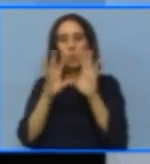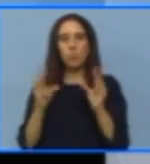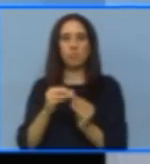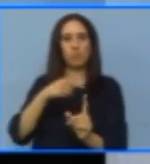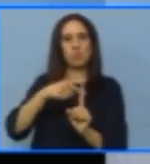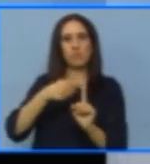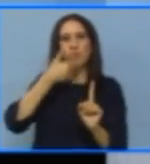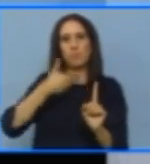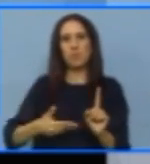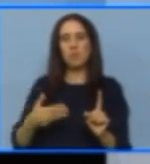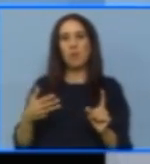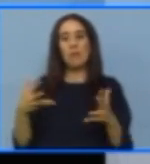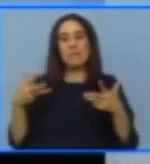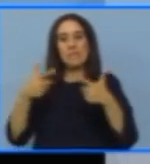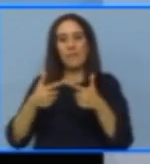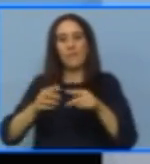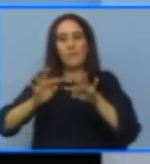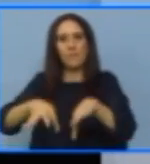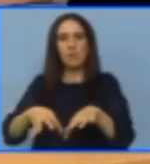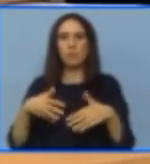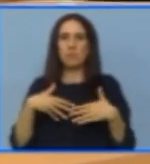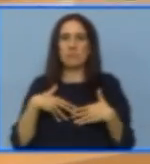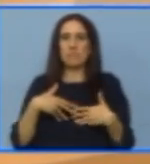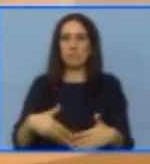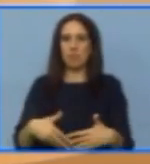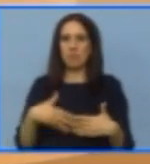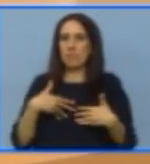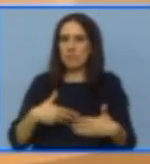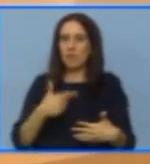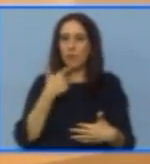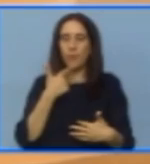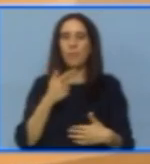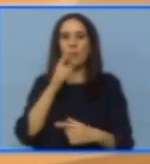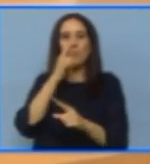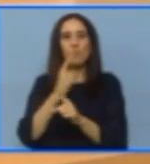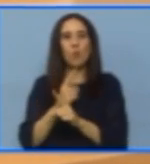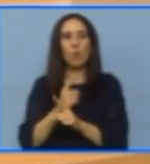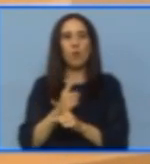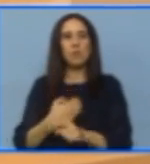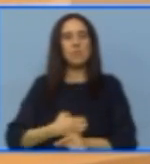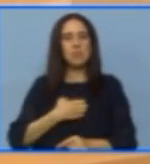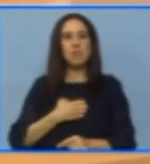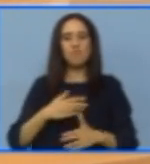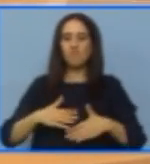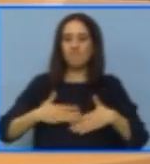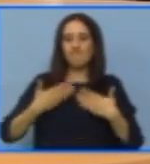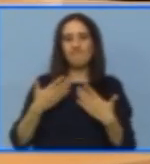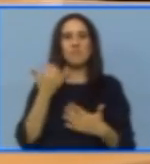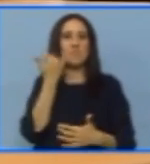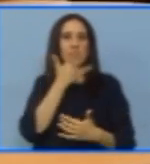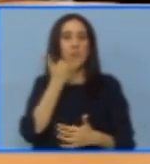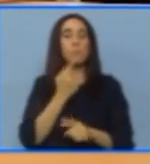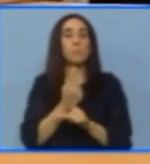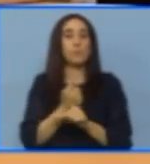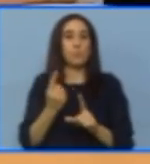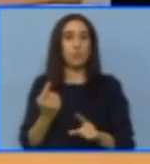ao final muito cansados mesmo muito cansados, mas ao mesmo tempo sentimos-nos realizados e felizes,